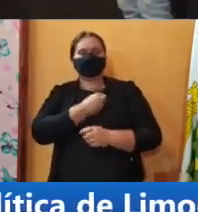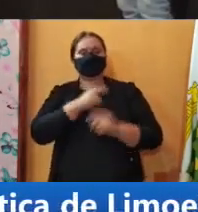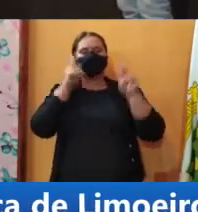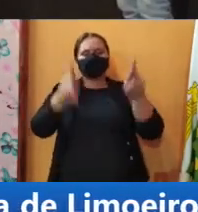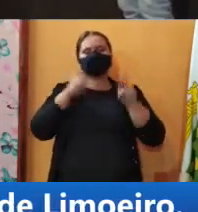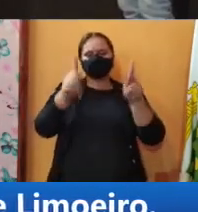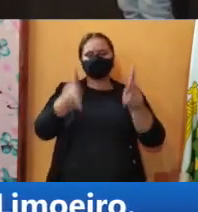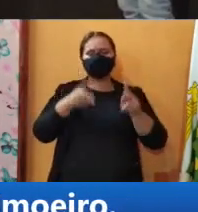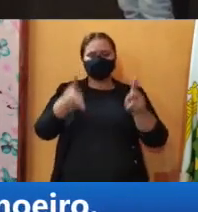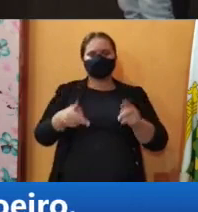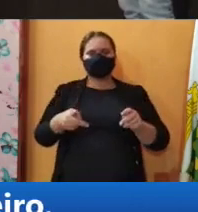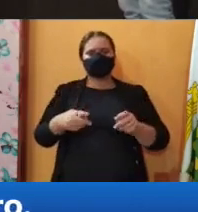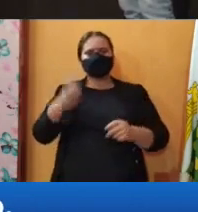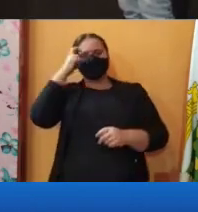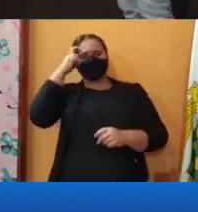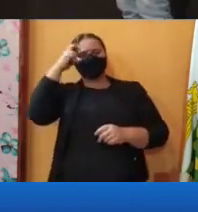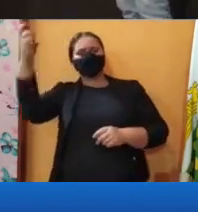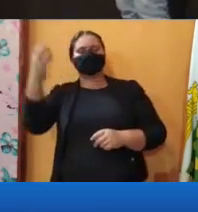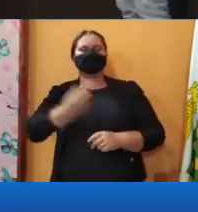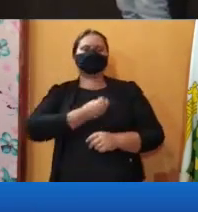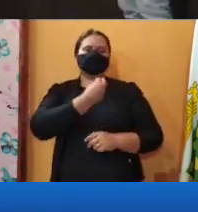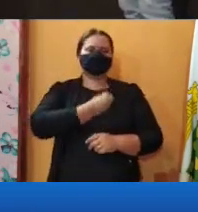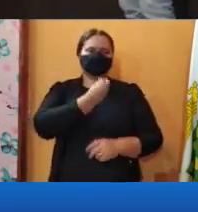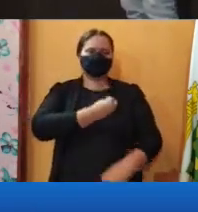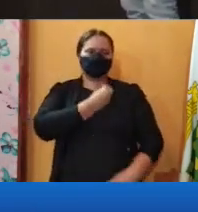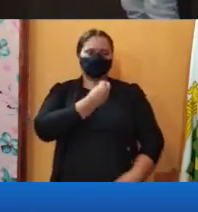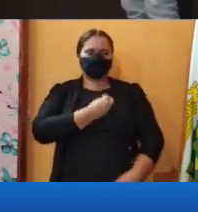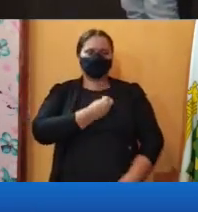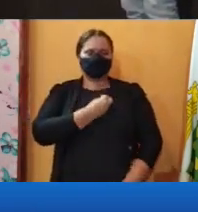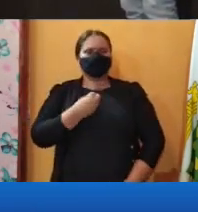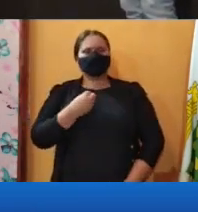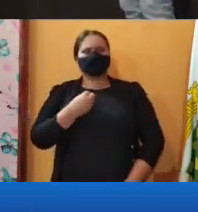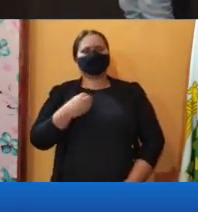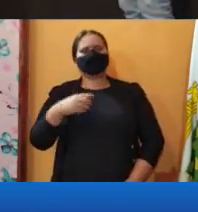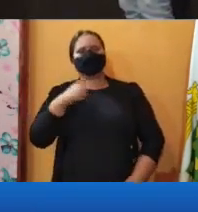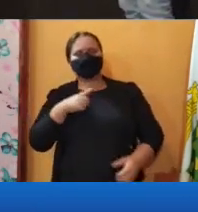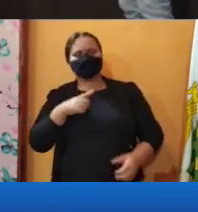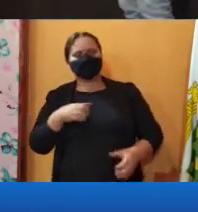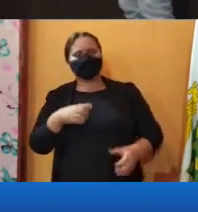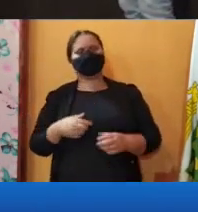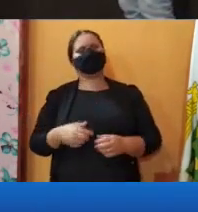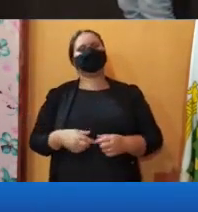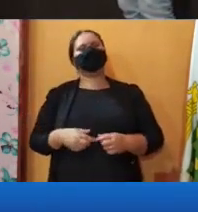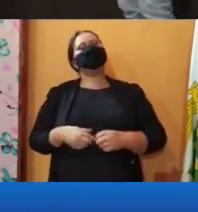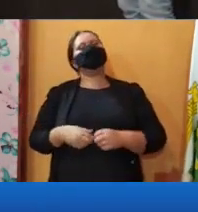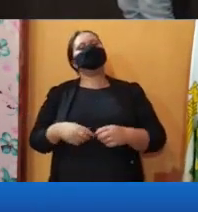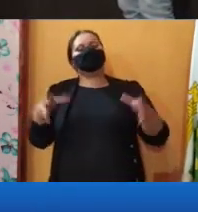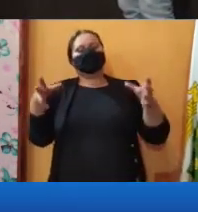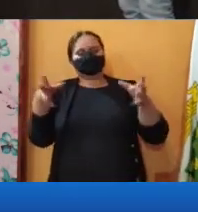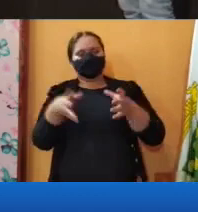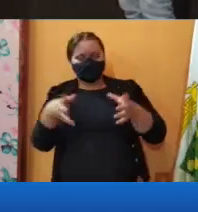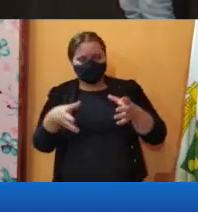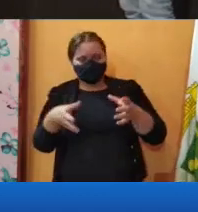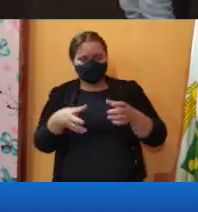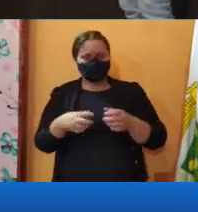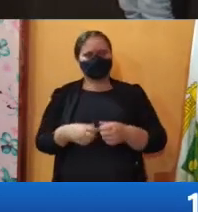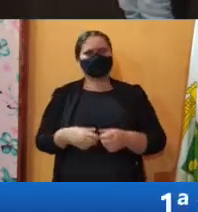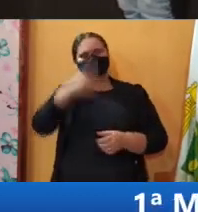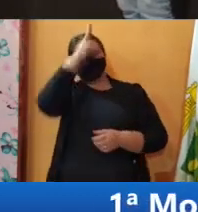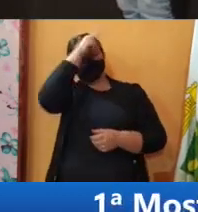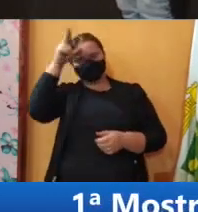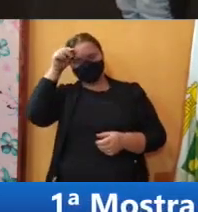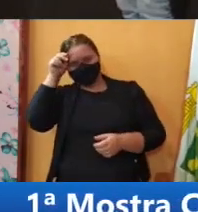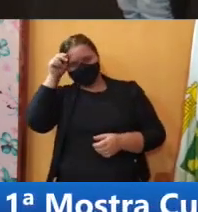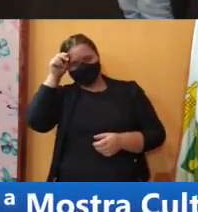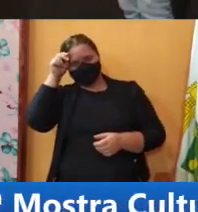Cultura é vida, gente. Então, eu acho que a gente, enquanto gestão, né, com todo o aval do prefeito Orlando Jorge, a